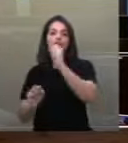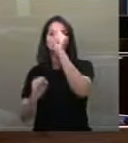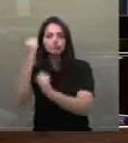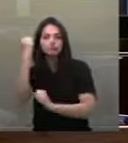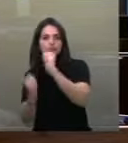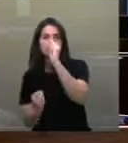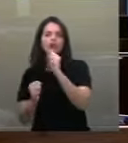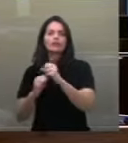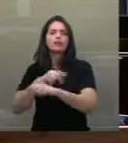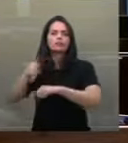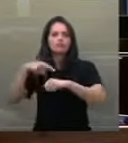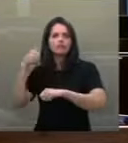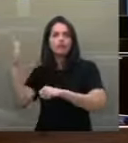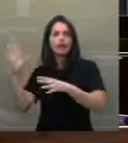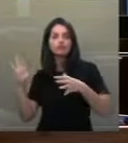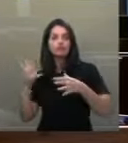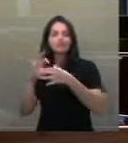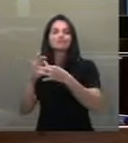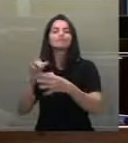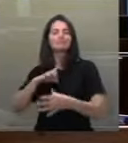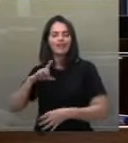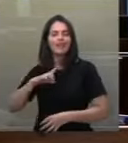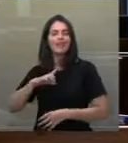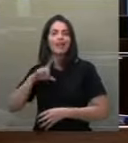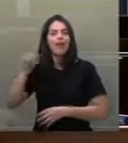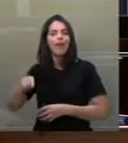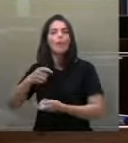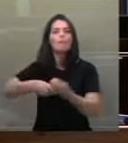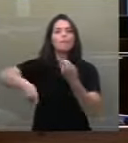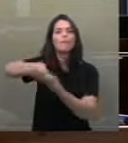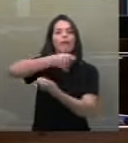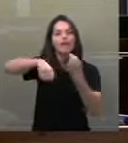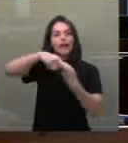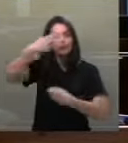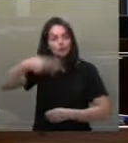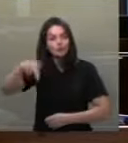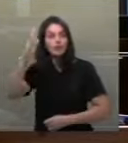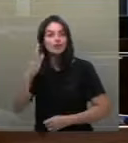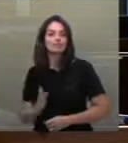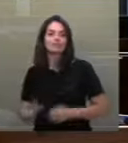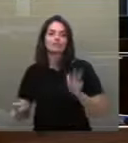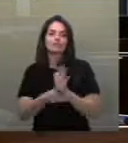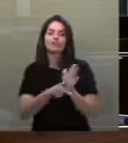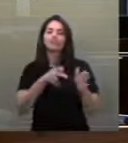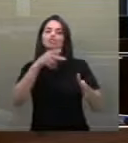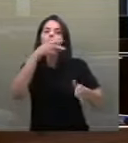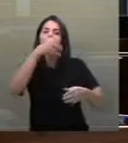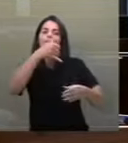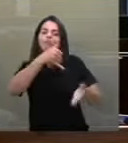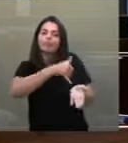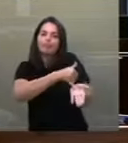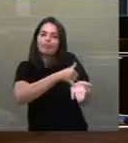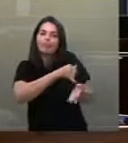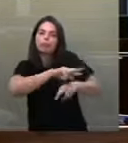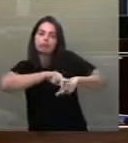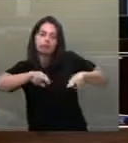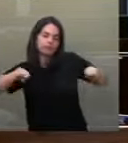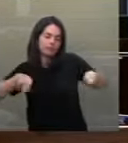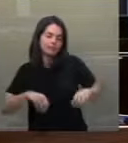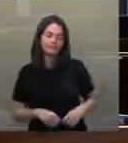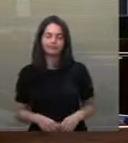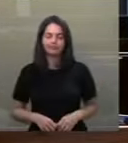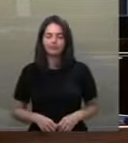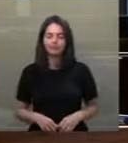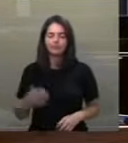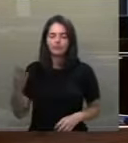traders internacionais. Esse é o mercado brasileiro hoje de fornecimento. Ocorre, entretanto, que tem sido política do